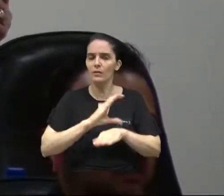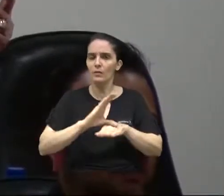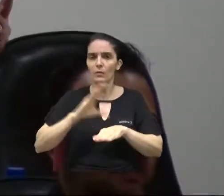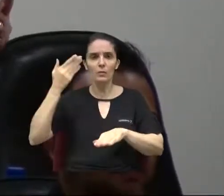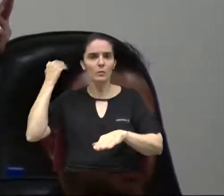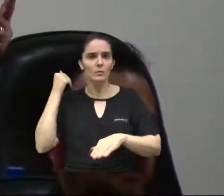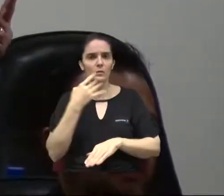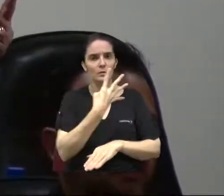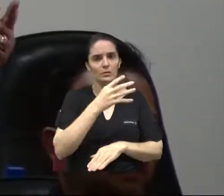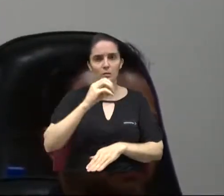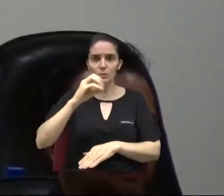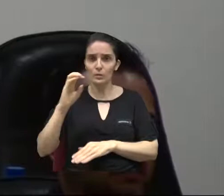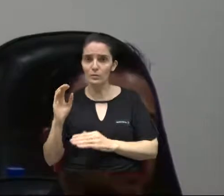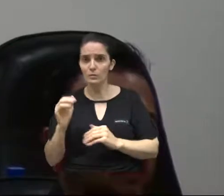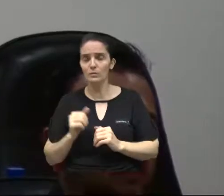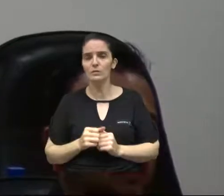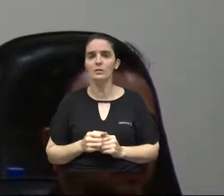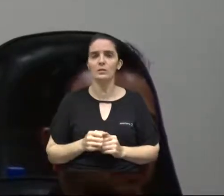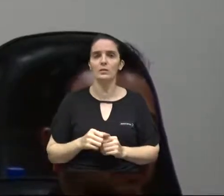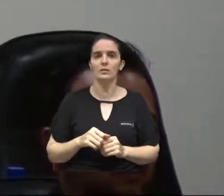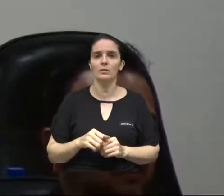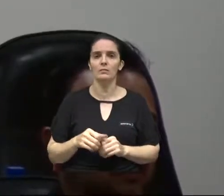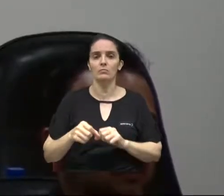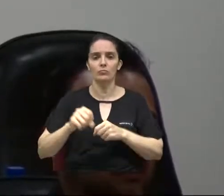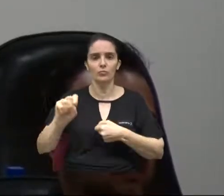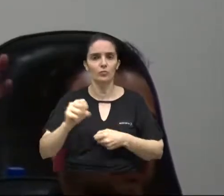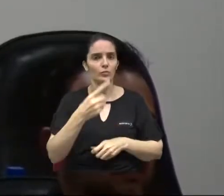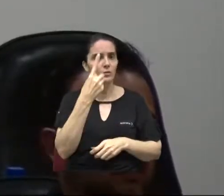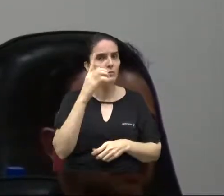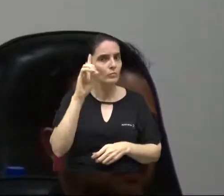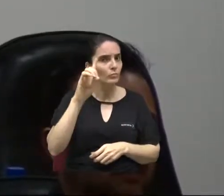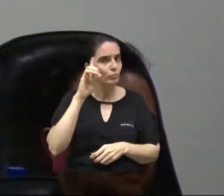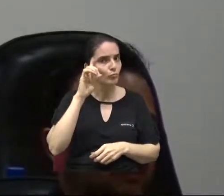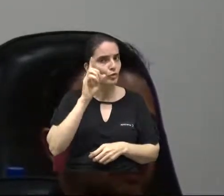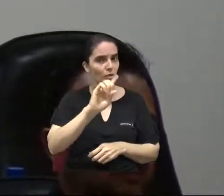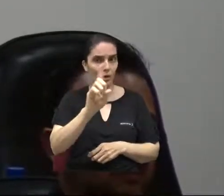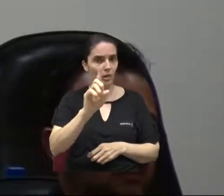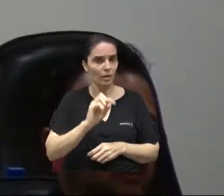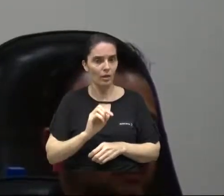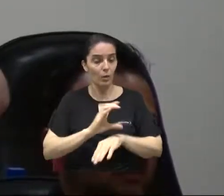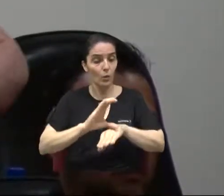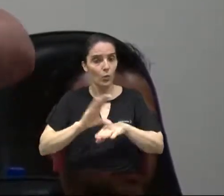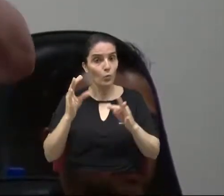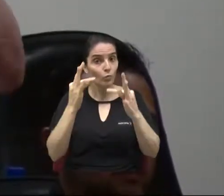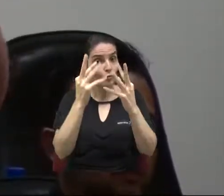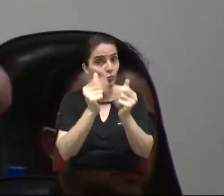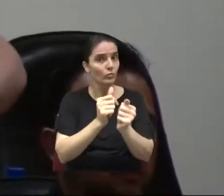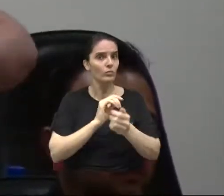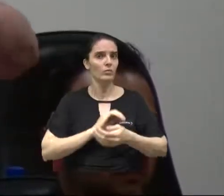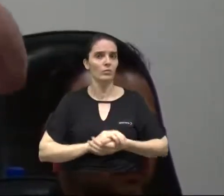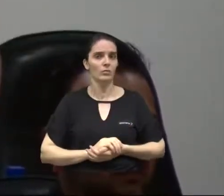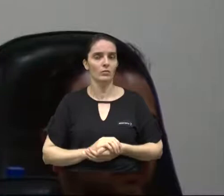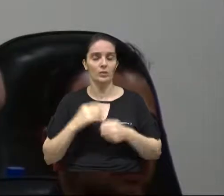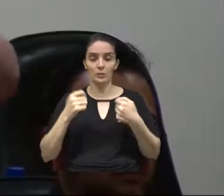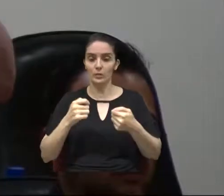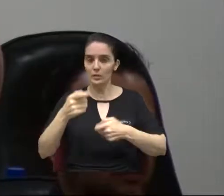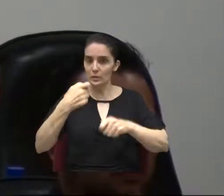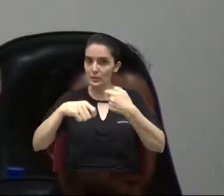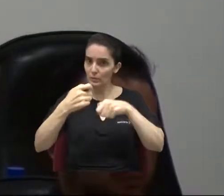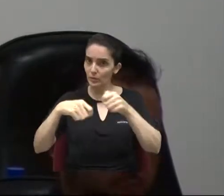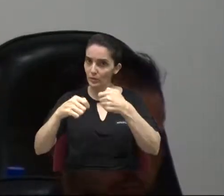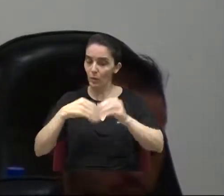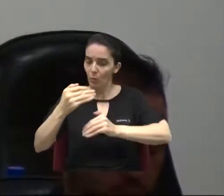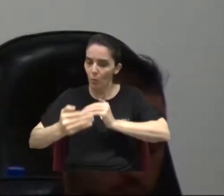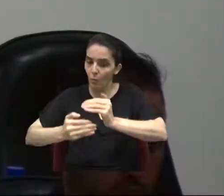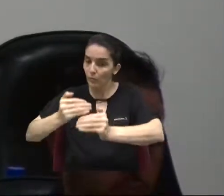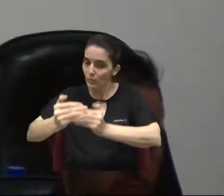400 capacitações. E não é capacitação de um dia, foi o curso completo. Então, é importante que as outras administrações também